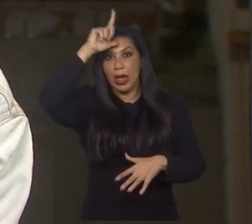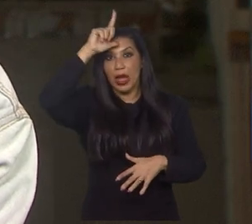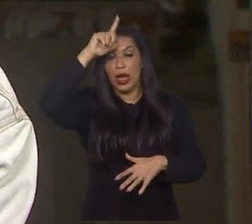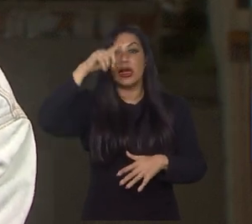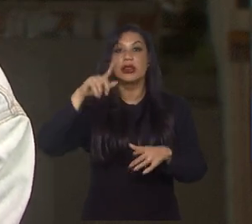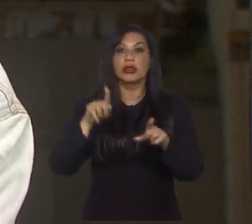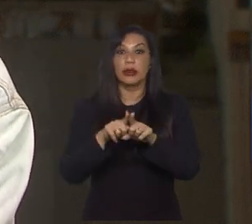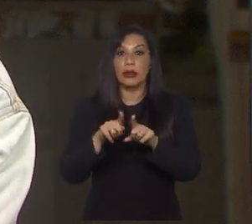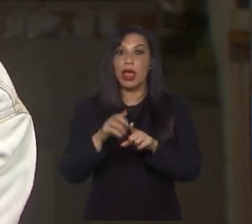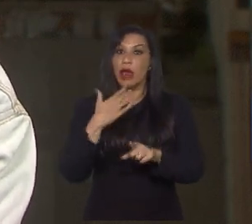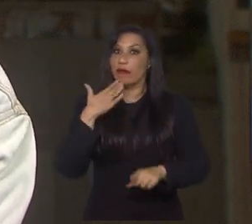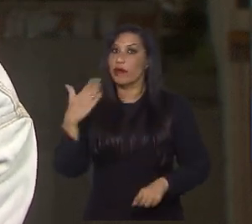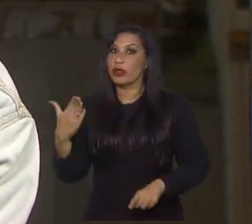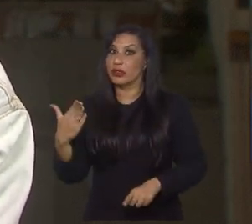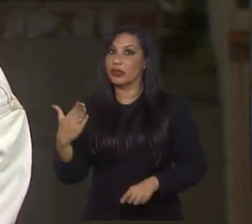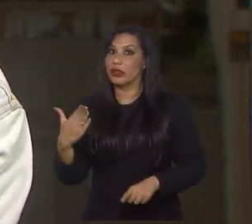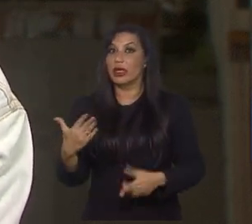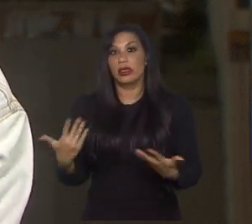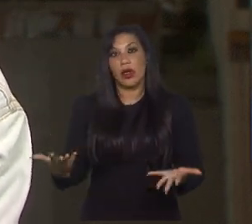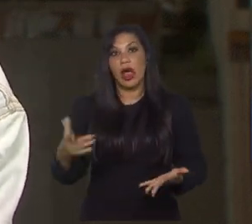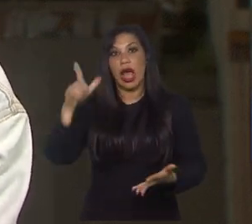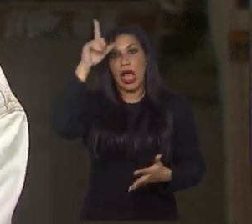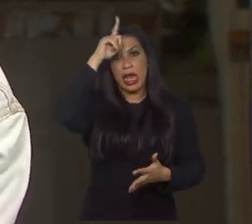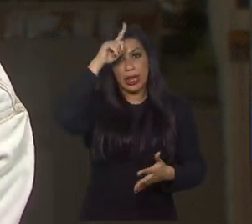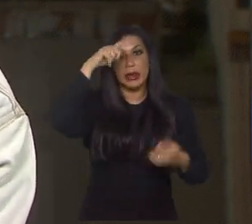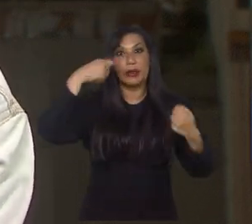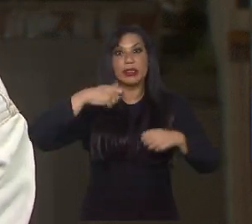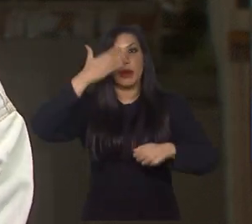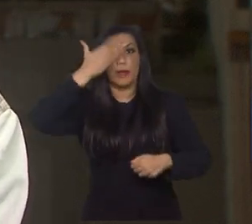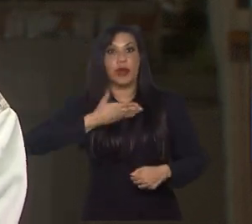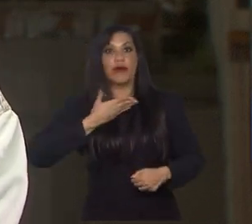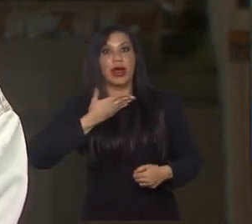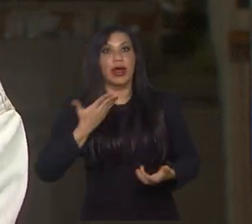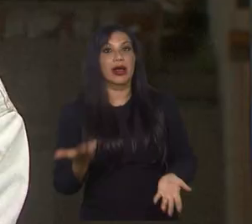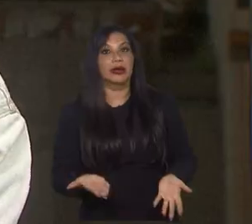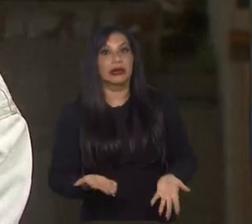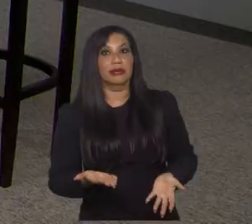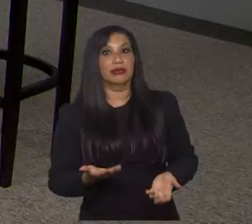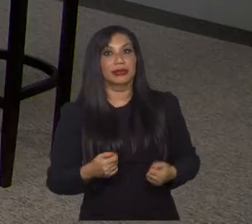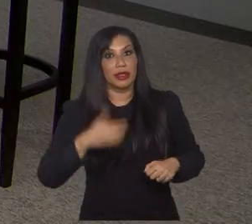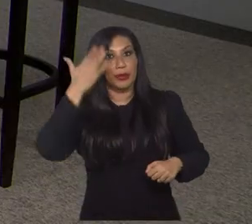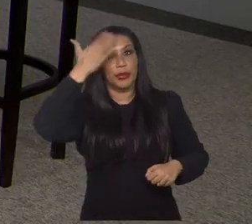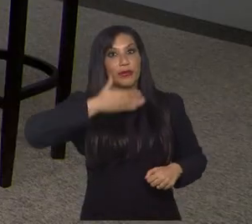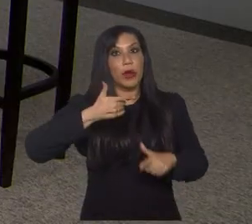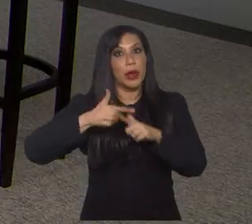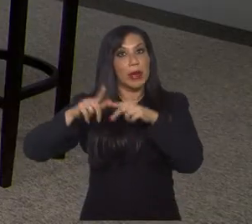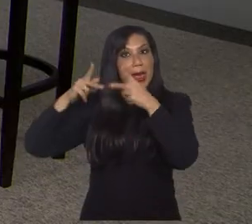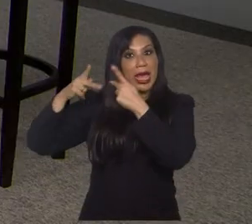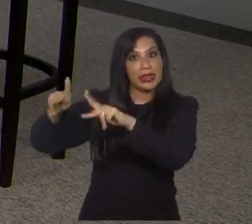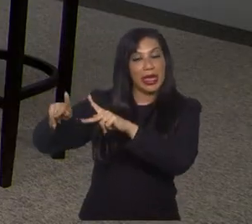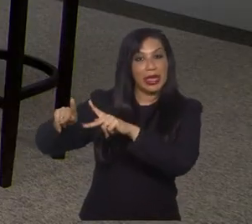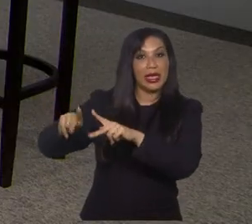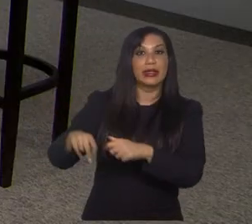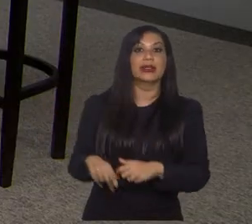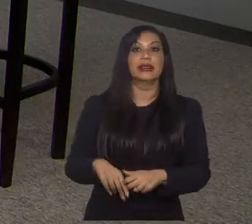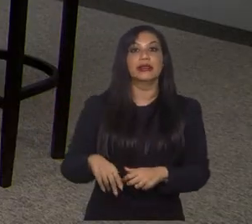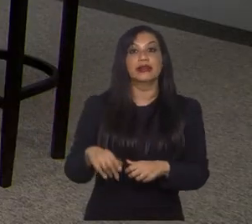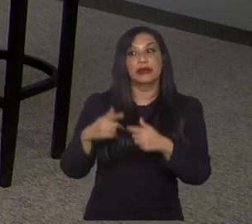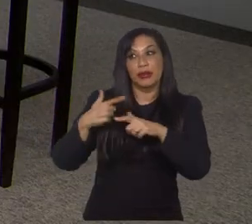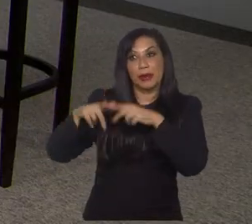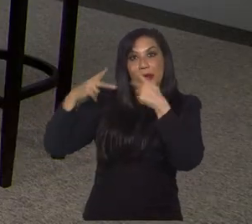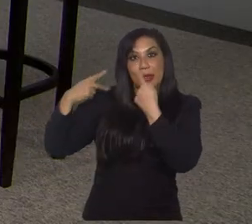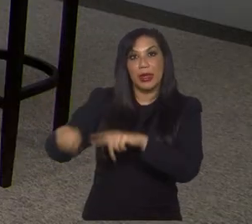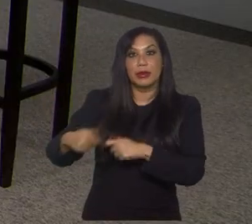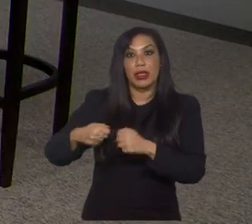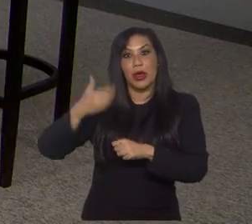via de regra, é a favorita. Sim. Então, a Alemanha tem que se provar bastante. Exato. Né? Então, o problema é deles. O problema, joga o problema para elas,